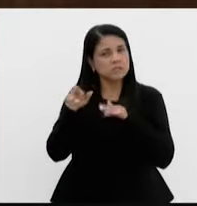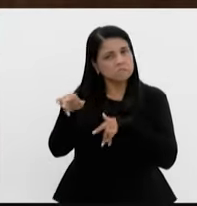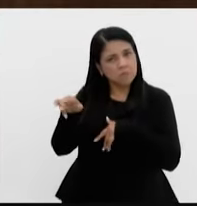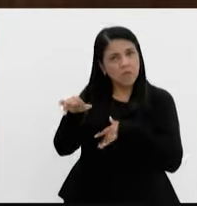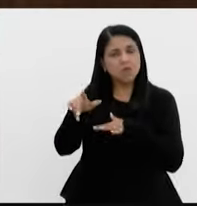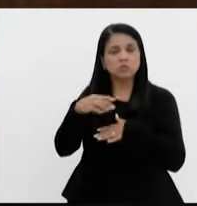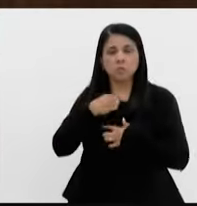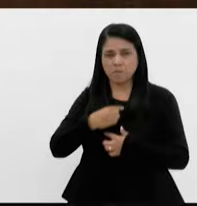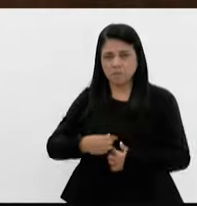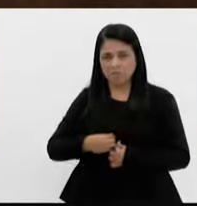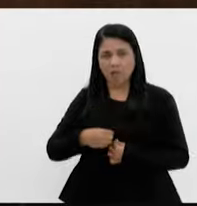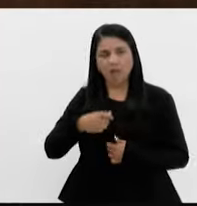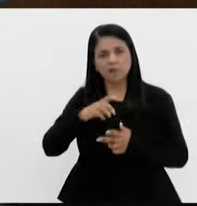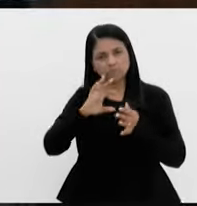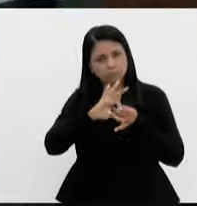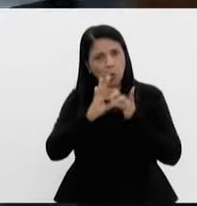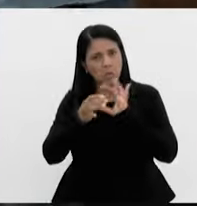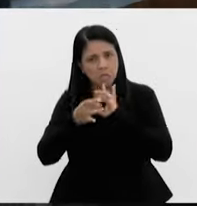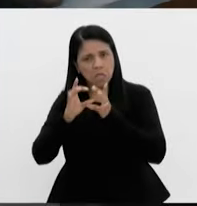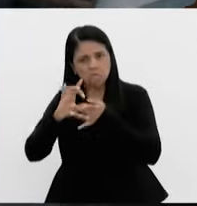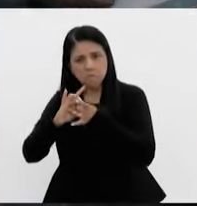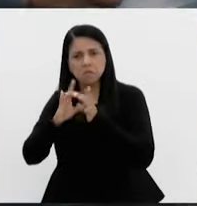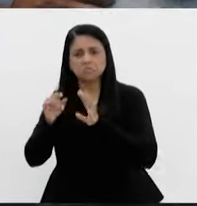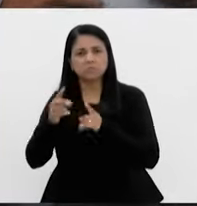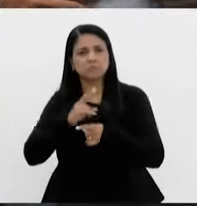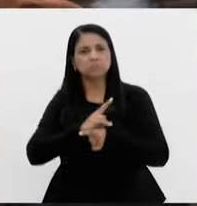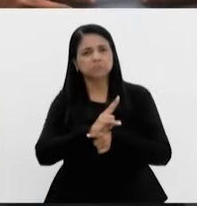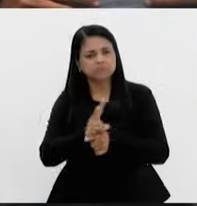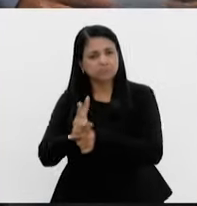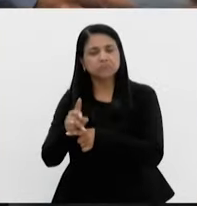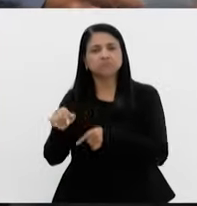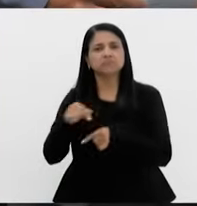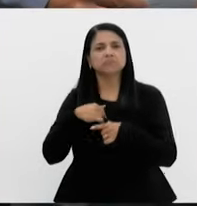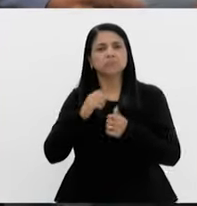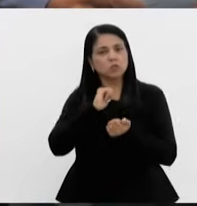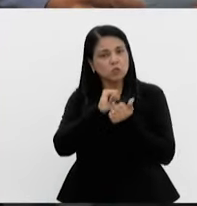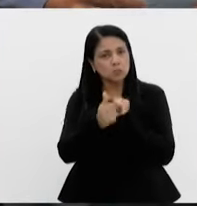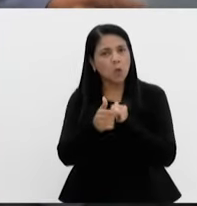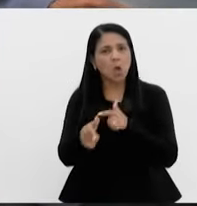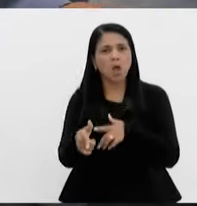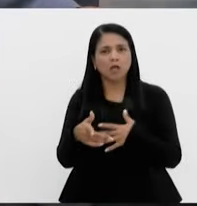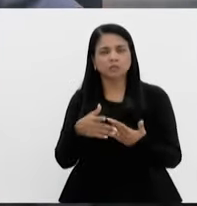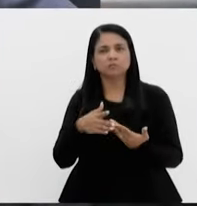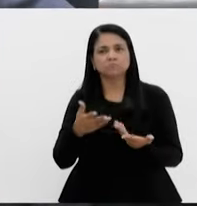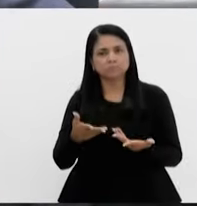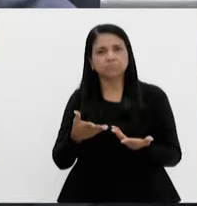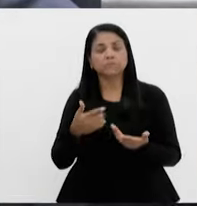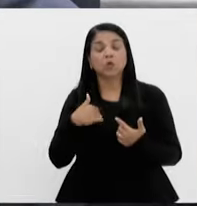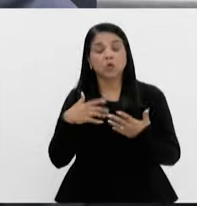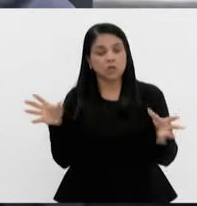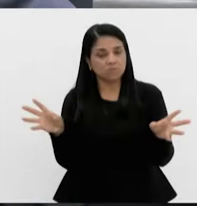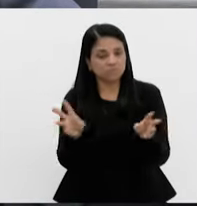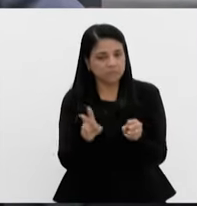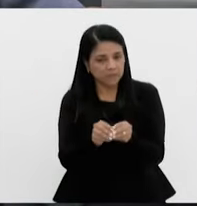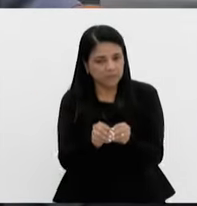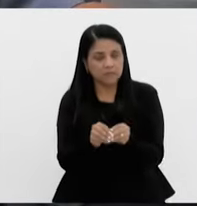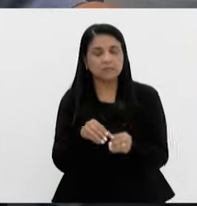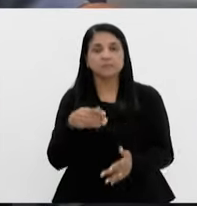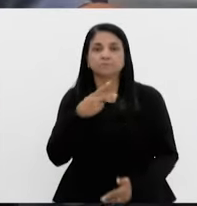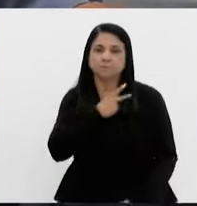preza muito o esporte é uma pessoa maravilhosa eu queria só encerrar Deputado brasão